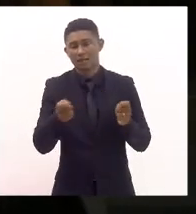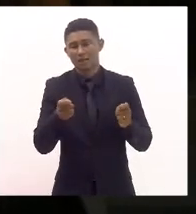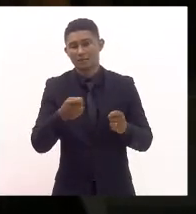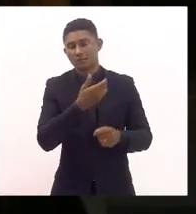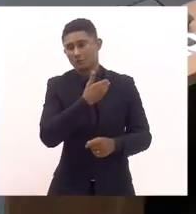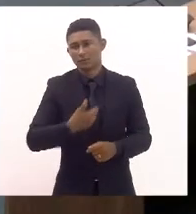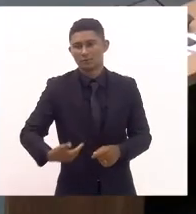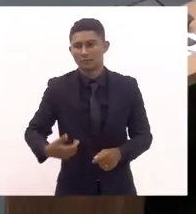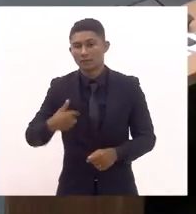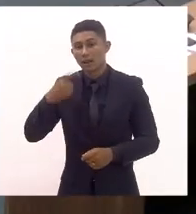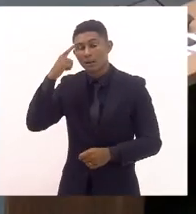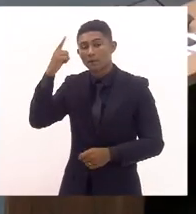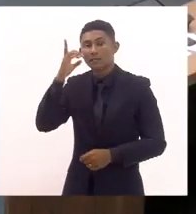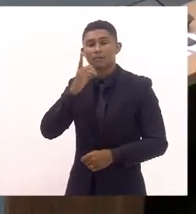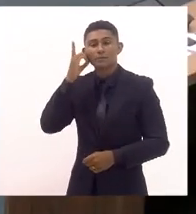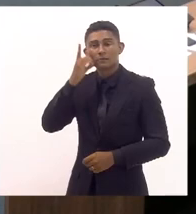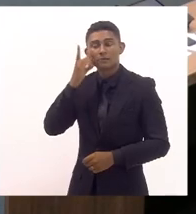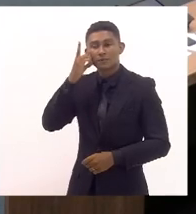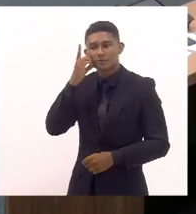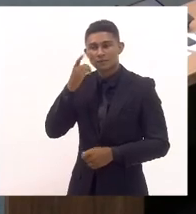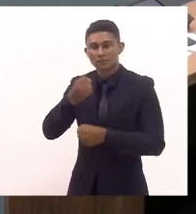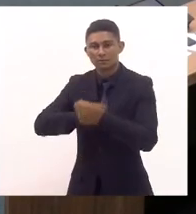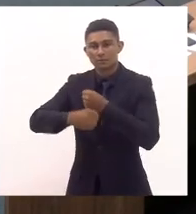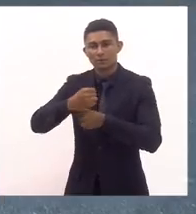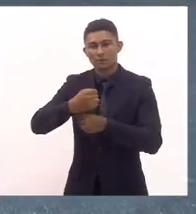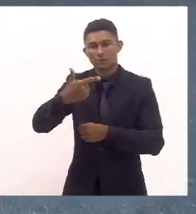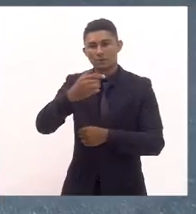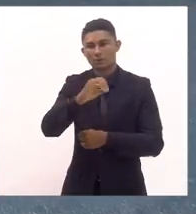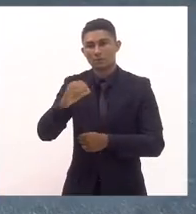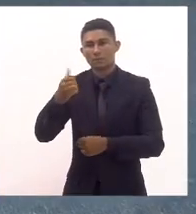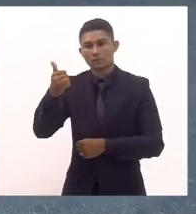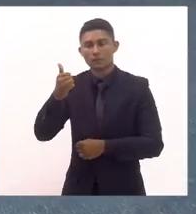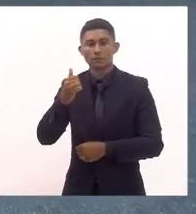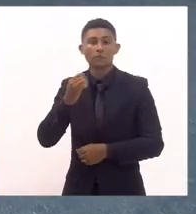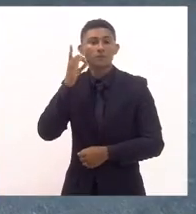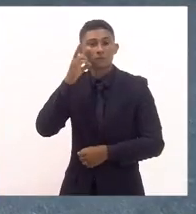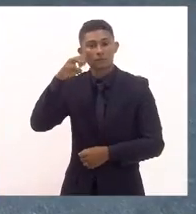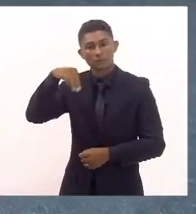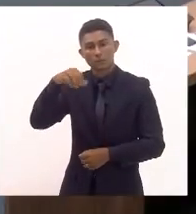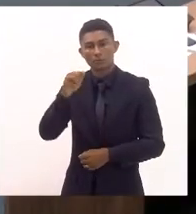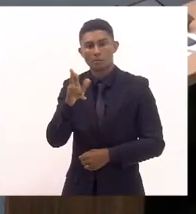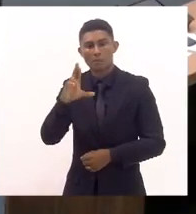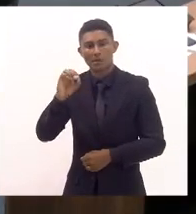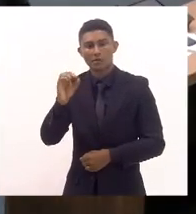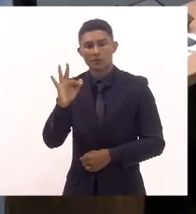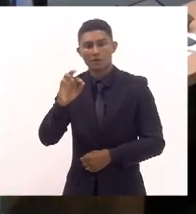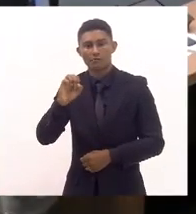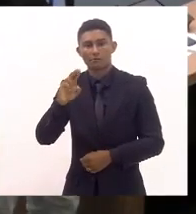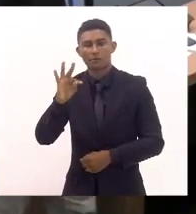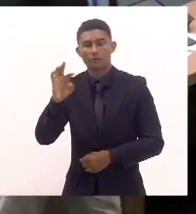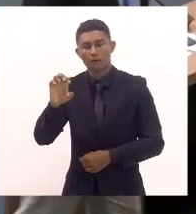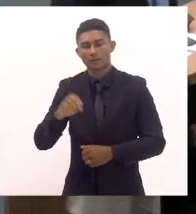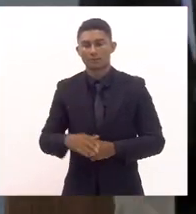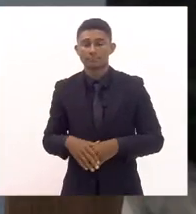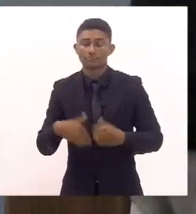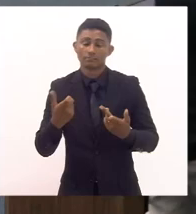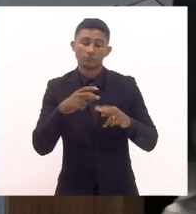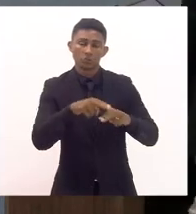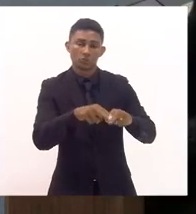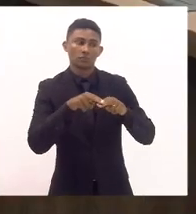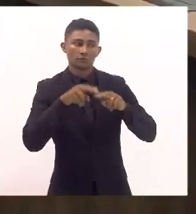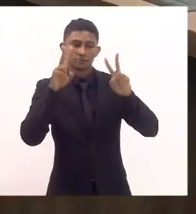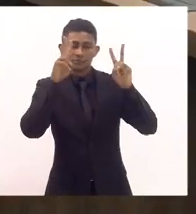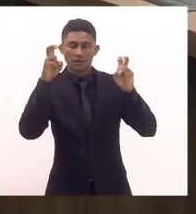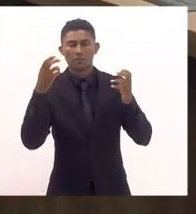Públicas lembrei o nome do deputado em 2001 que piorou a situação foi mais forte exatamente por isso é que esse